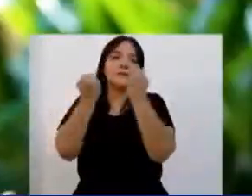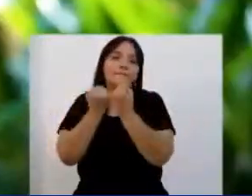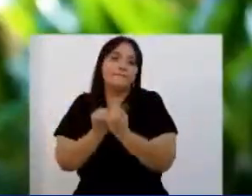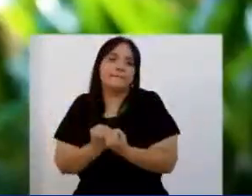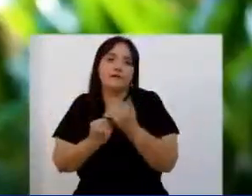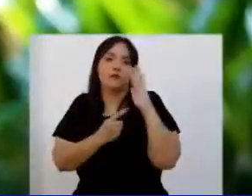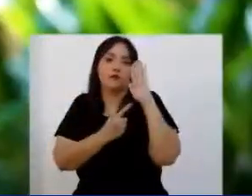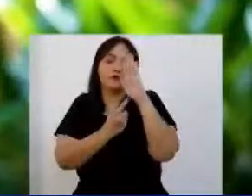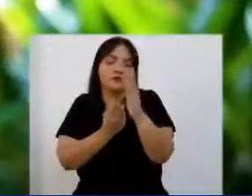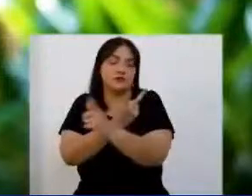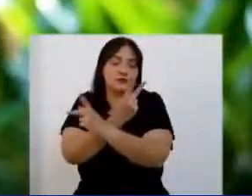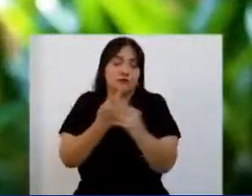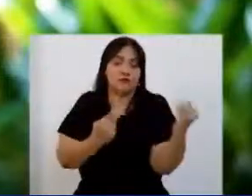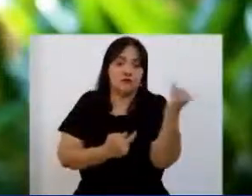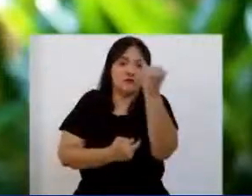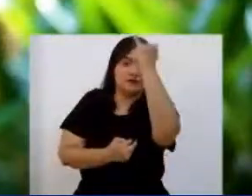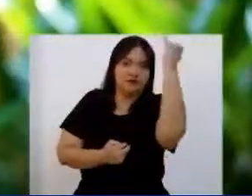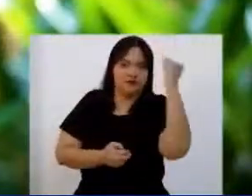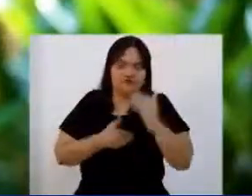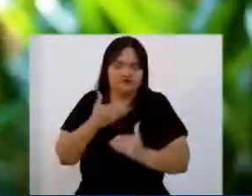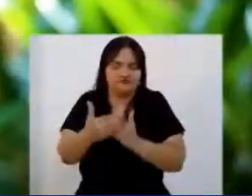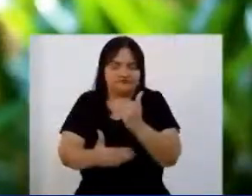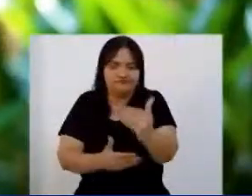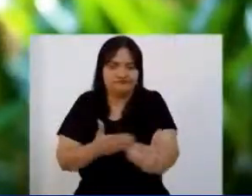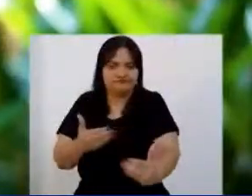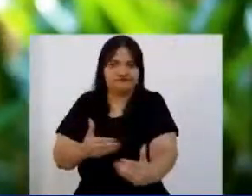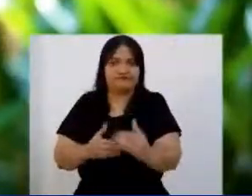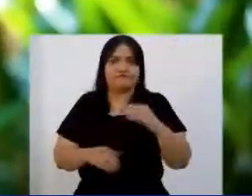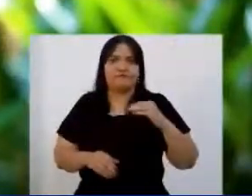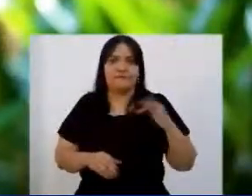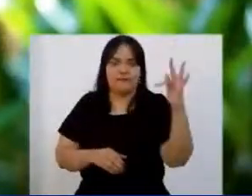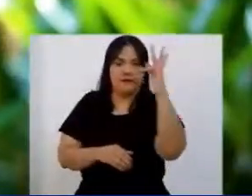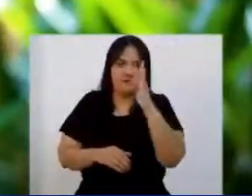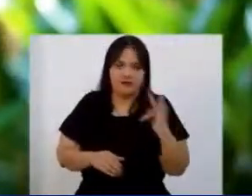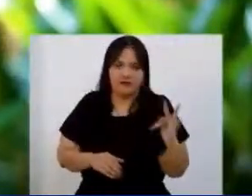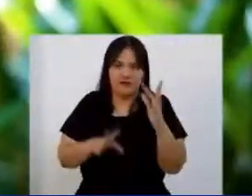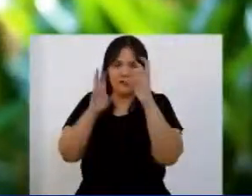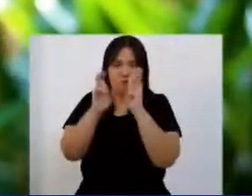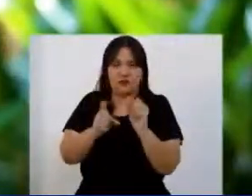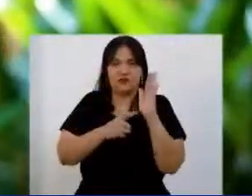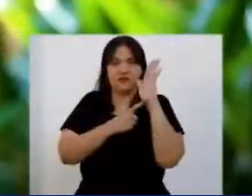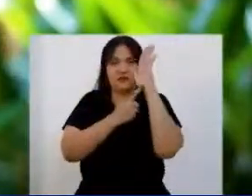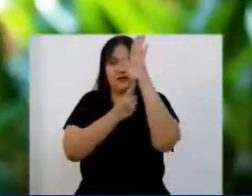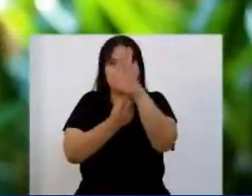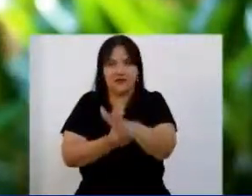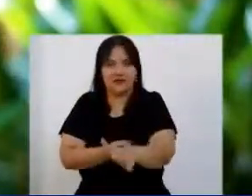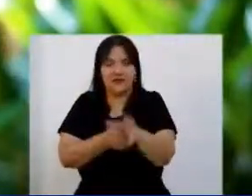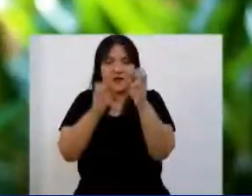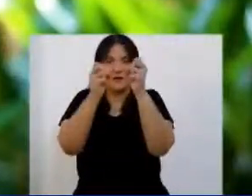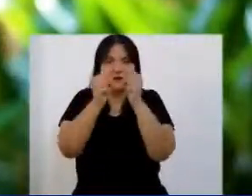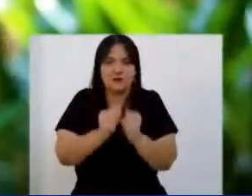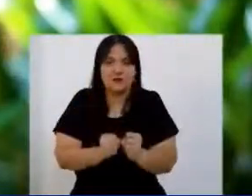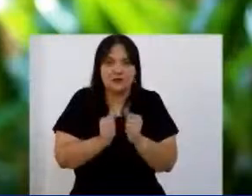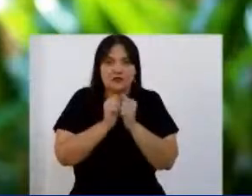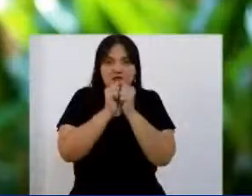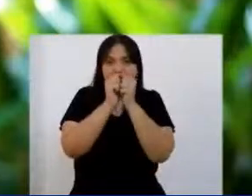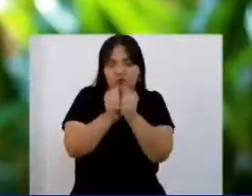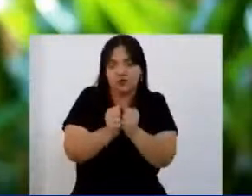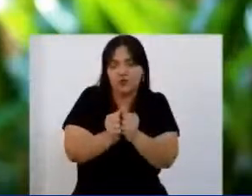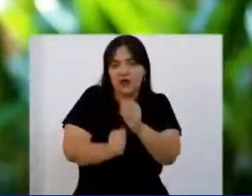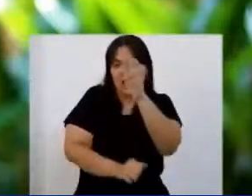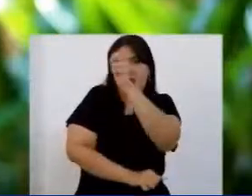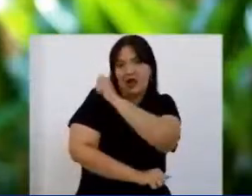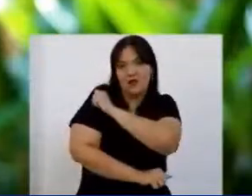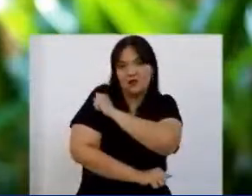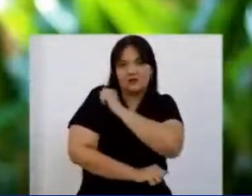tem várias contribuições nessa minha trajetória acadêmica e uma das que eu posso ressaltar é a participação de